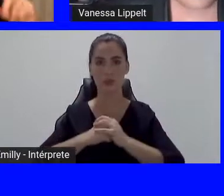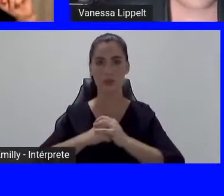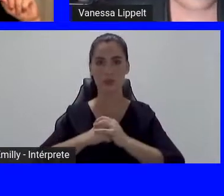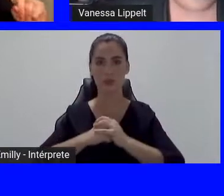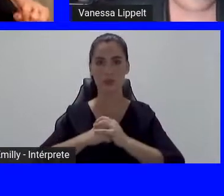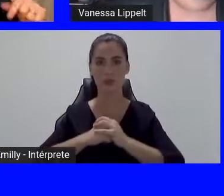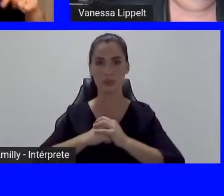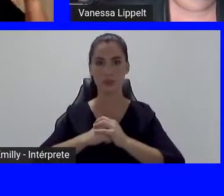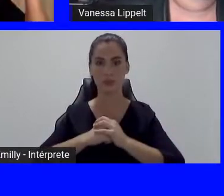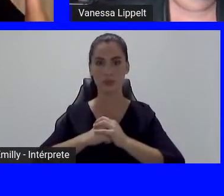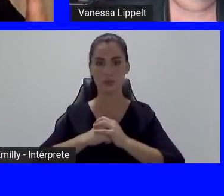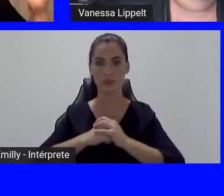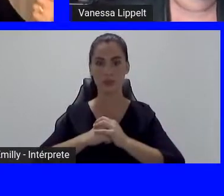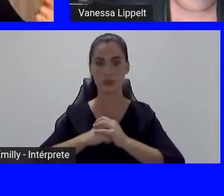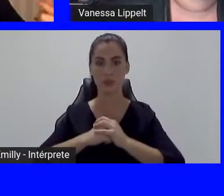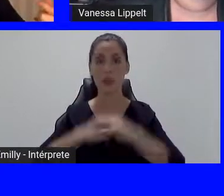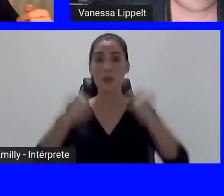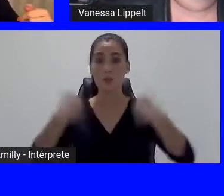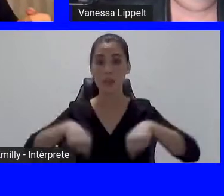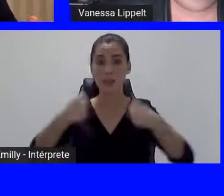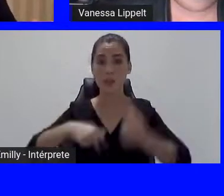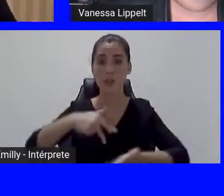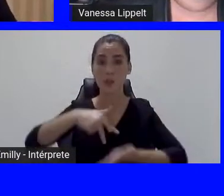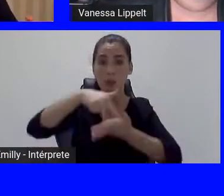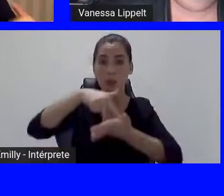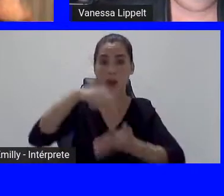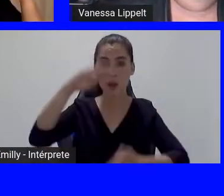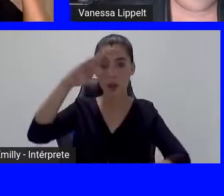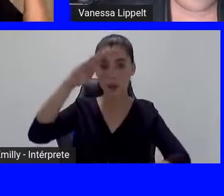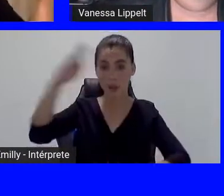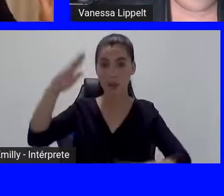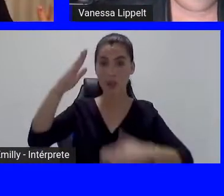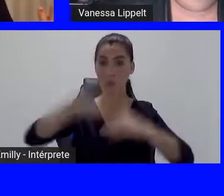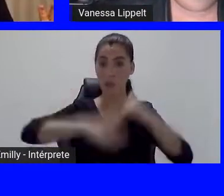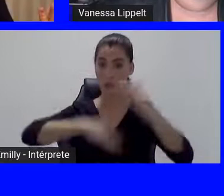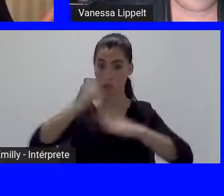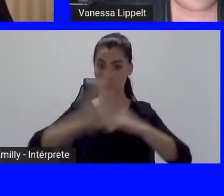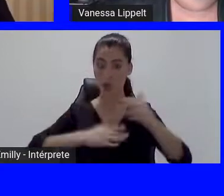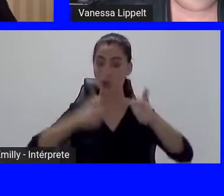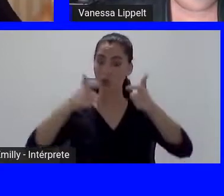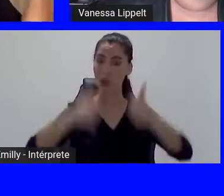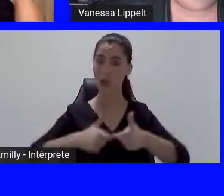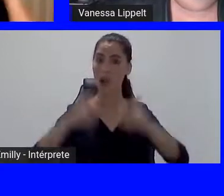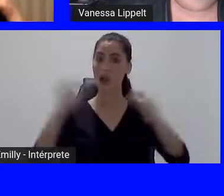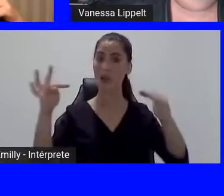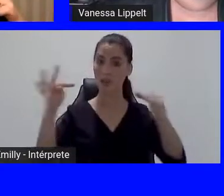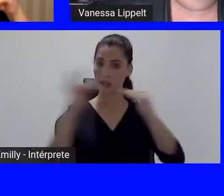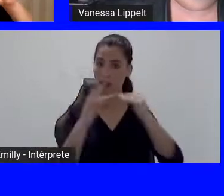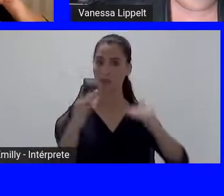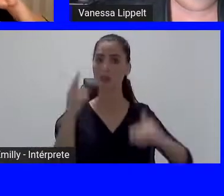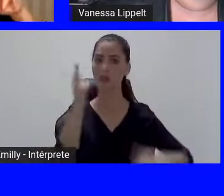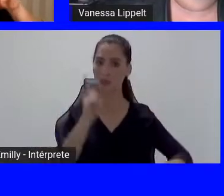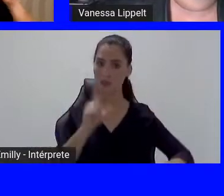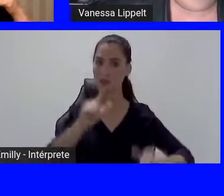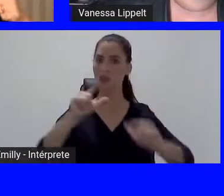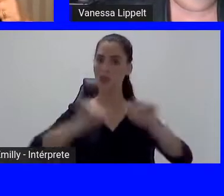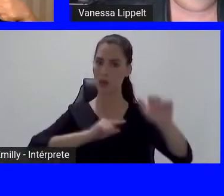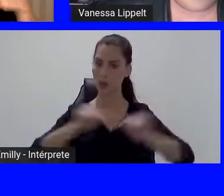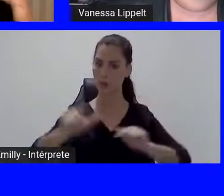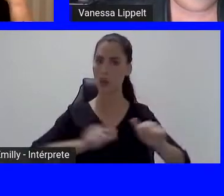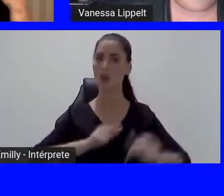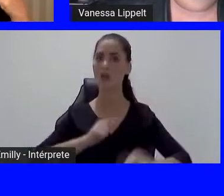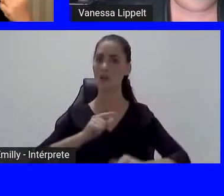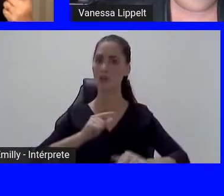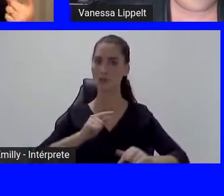competentes para estar em postos-chave técnicos que possam prestar serviços. E o segundo problema está, aí sim,